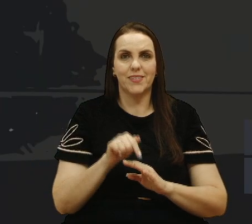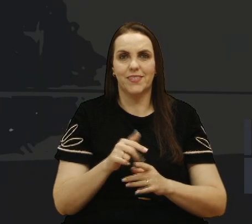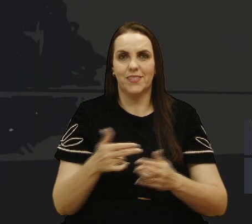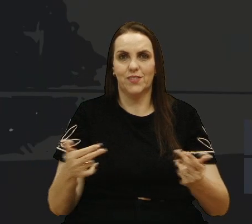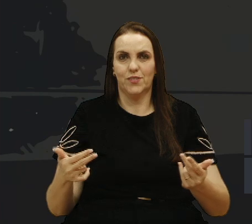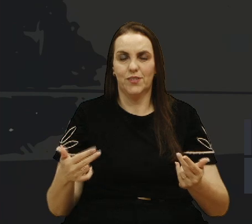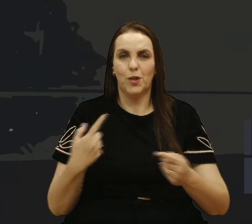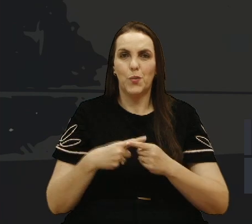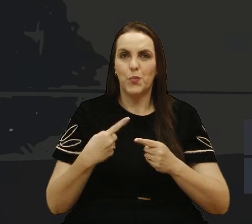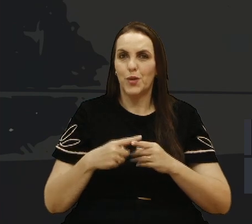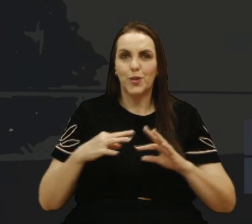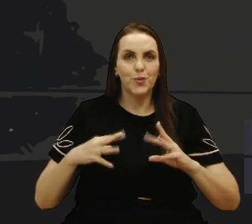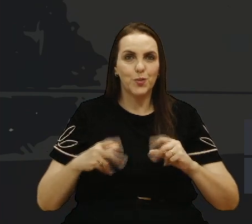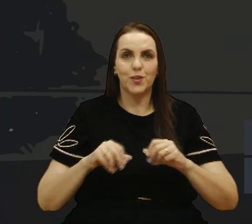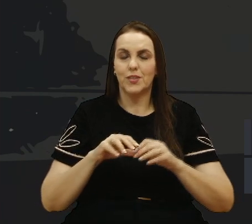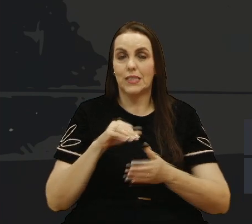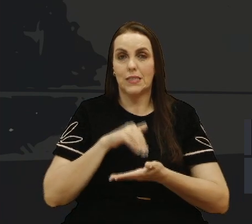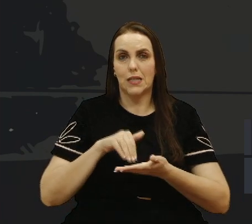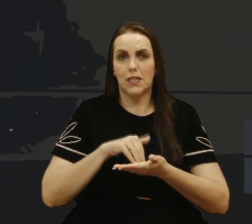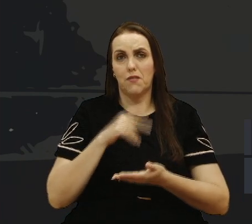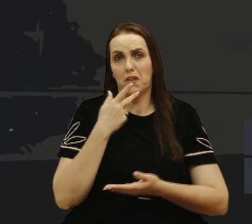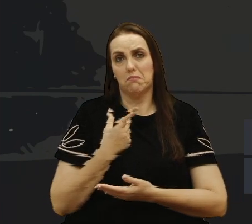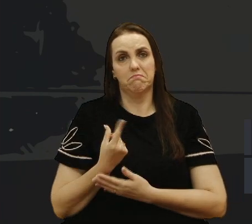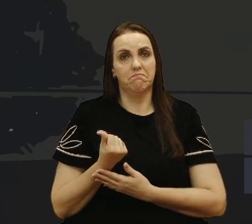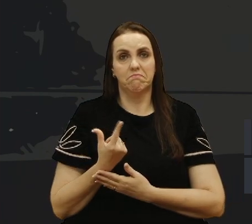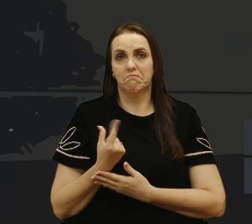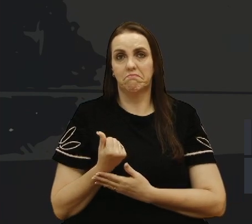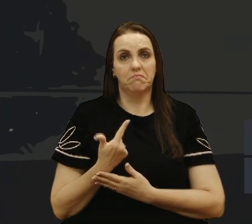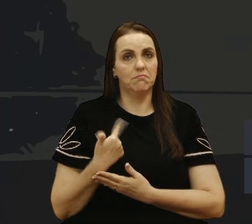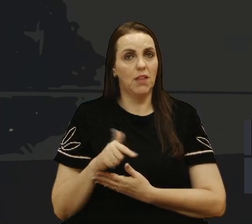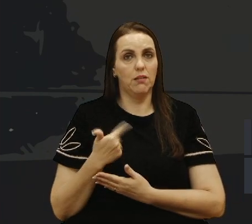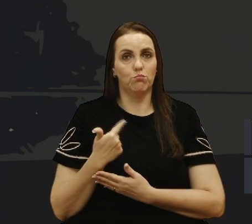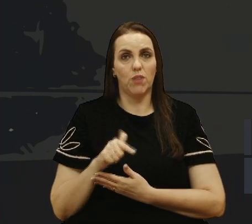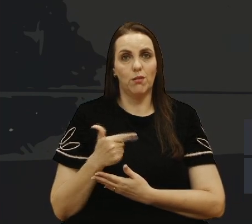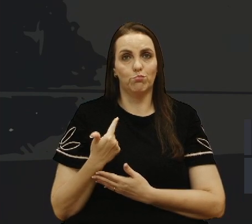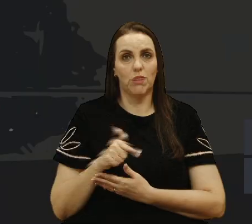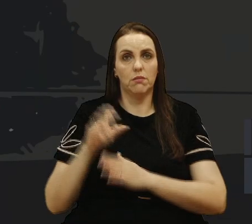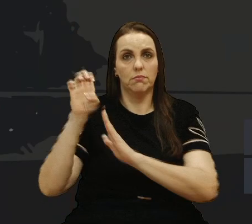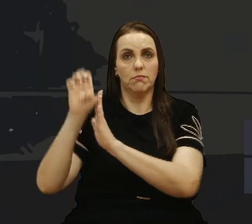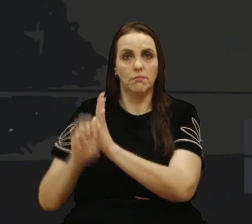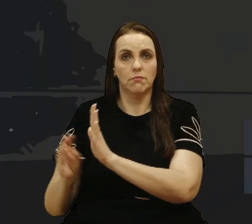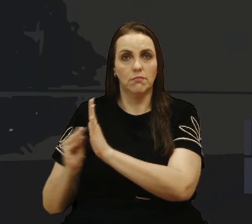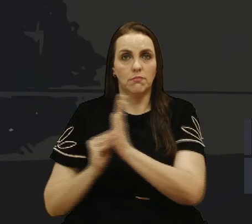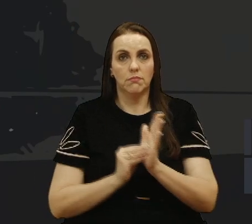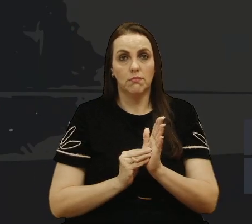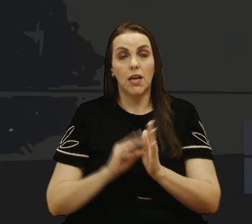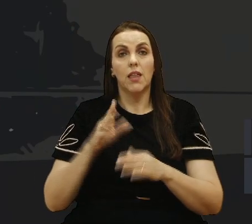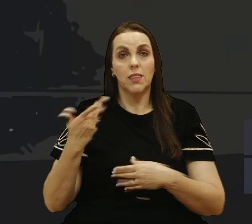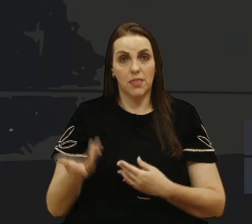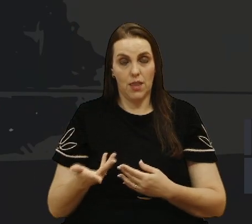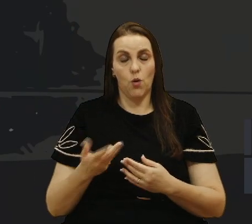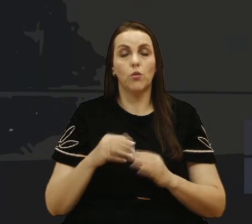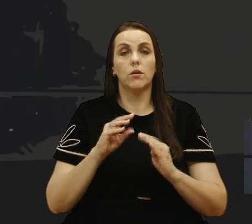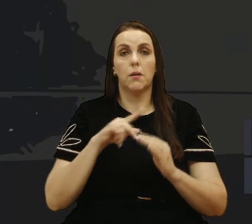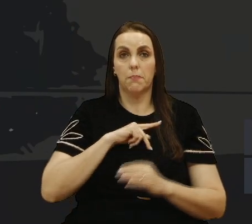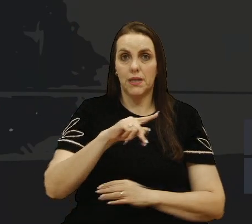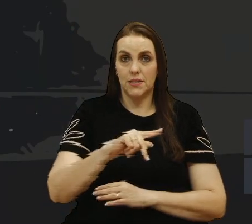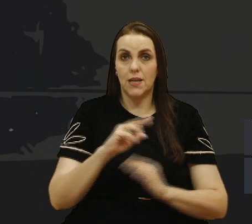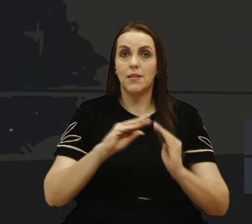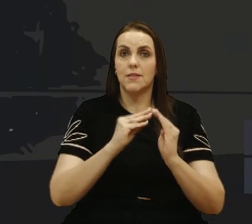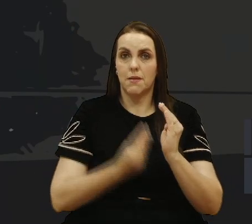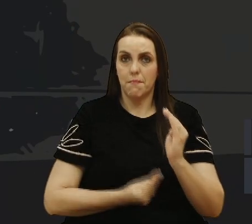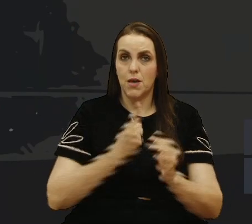quê? Porque todos os secretários nos diziam que não tinha recurso, tinha que buscar através de emenda. Então, o João Ues colocou, através de uma indicação